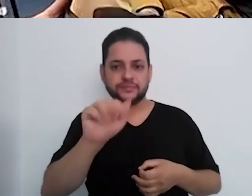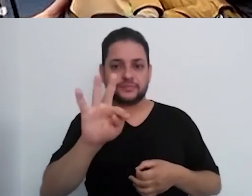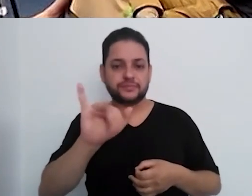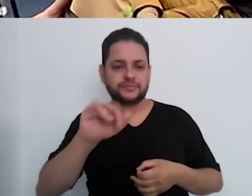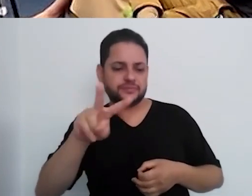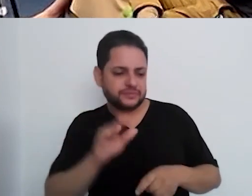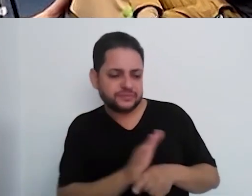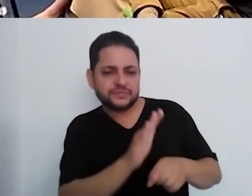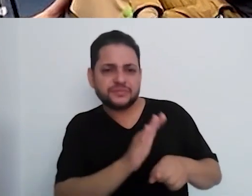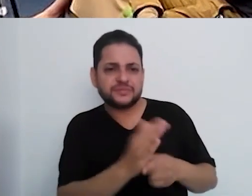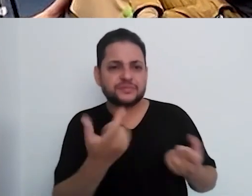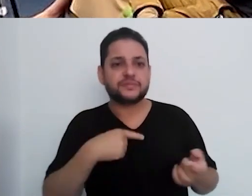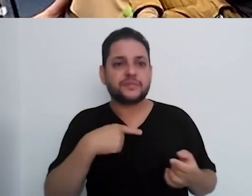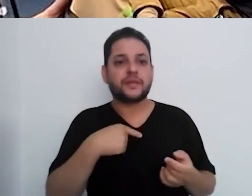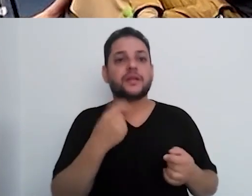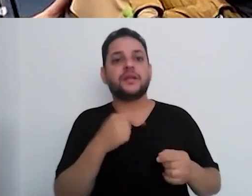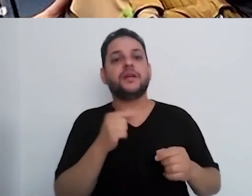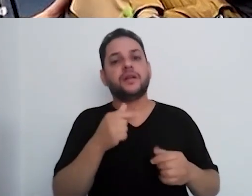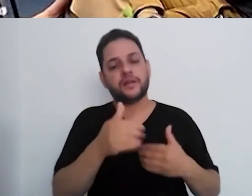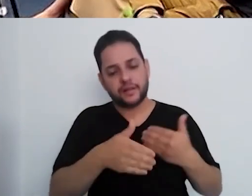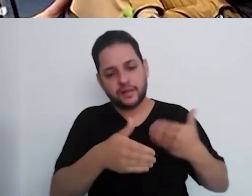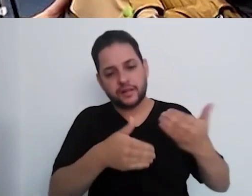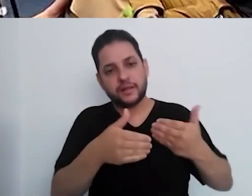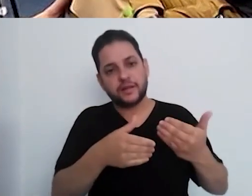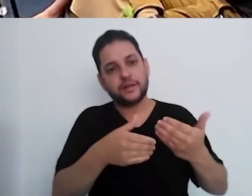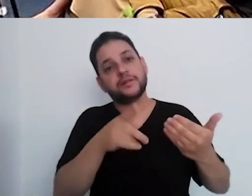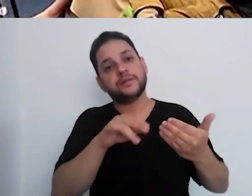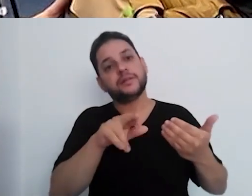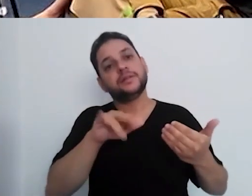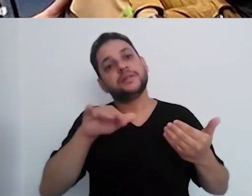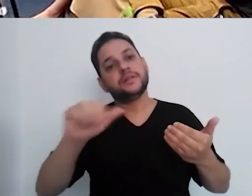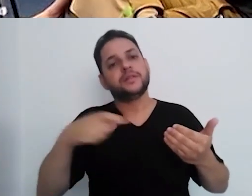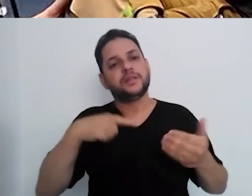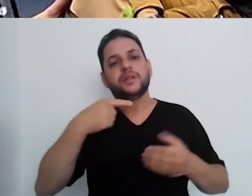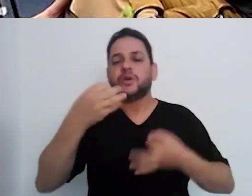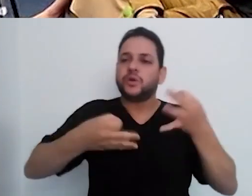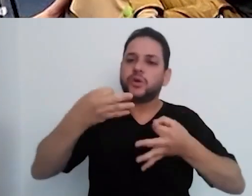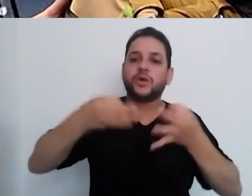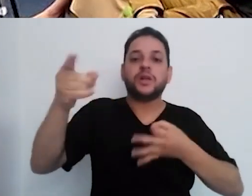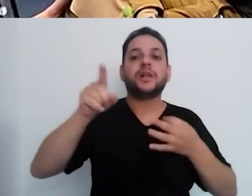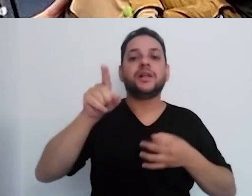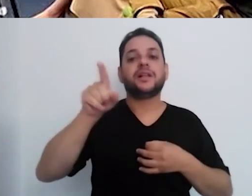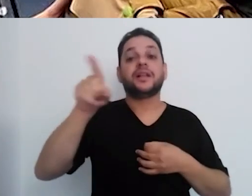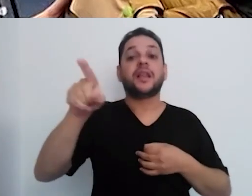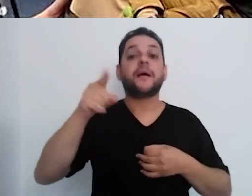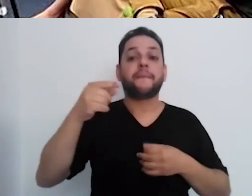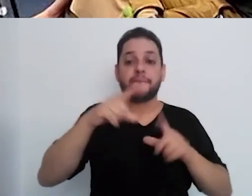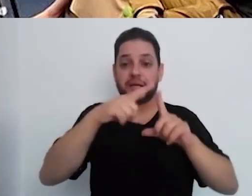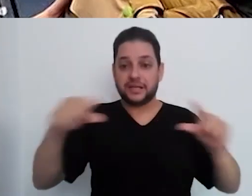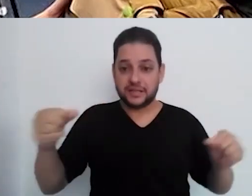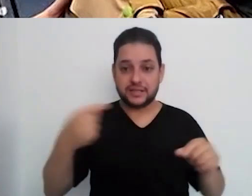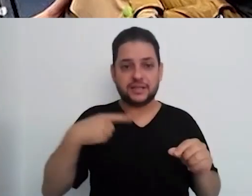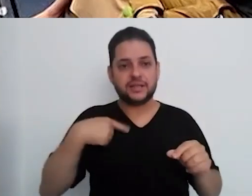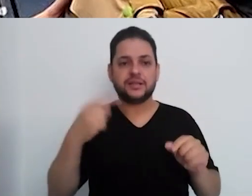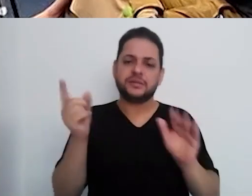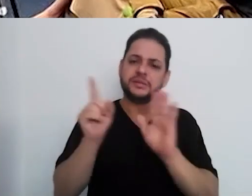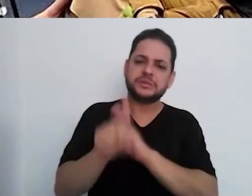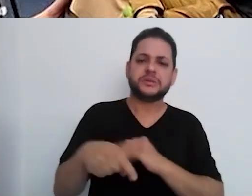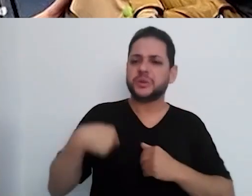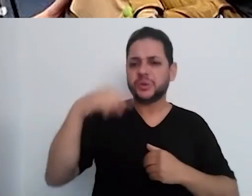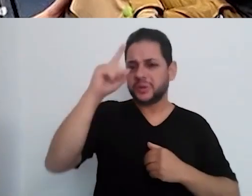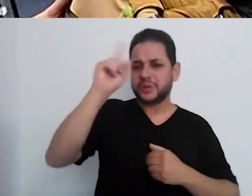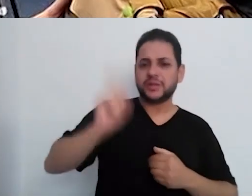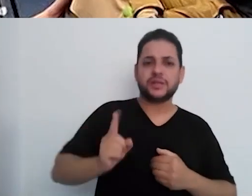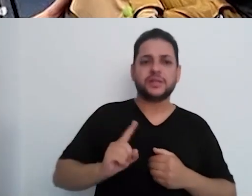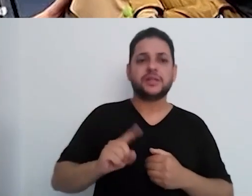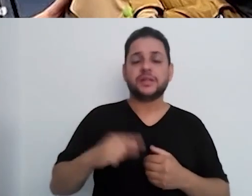né? No final do Praia, a gente conversou com a juíza Catarina Corrêa, lá de Brasília, ela falou da justiça restaurativa, a gente falou, que legal, a gente não sabia que isso existia. E